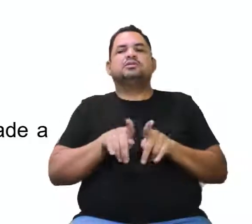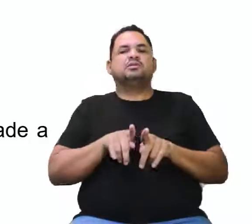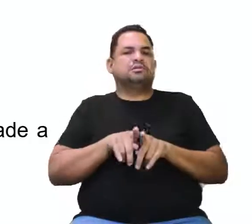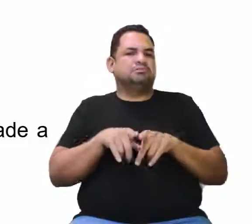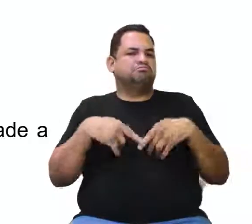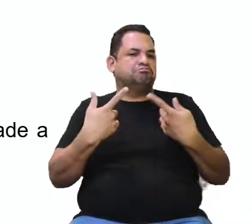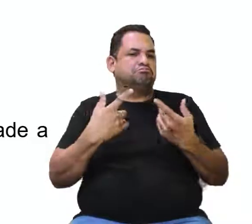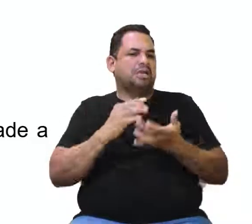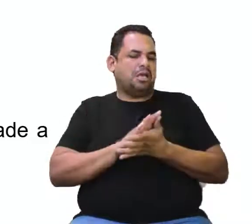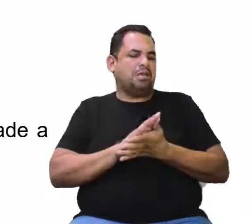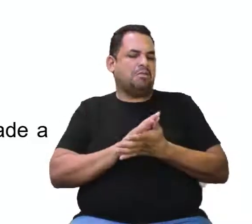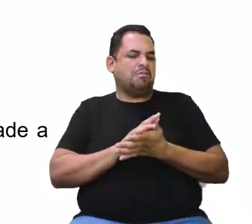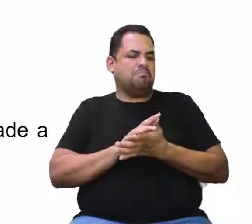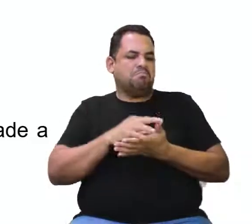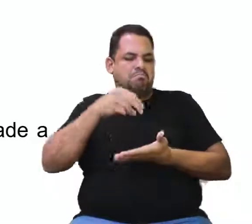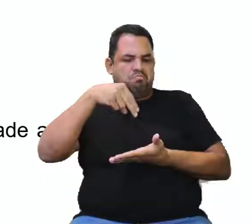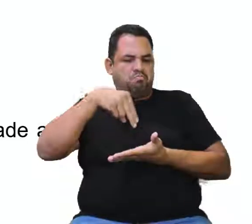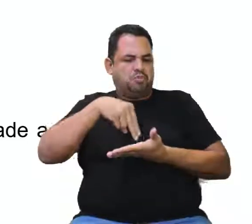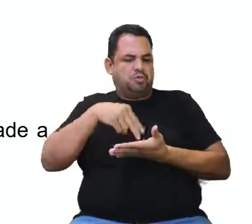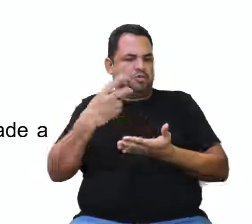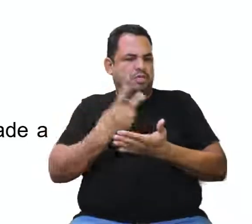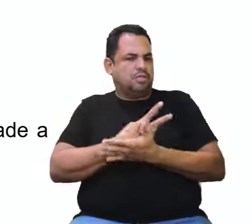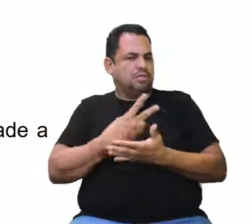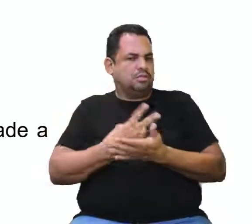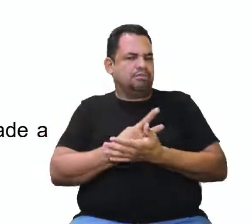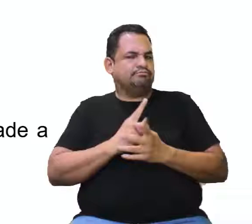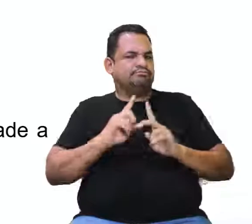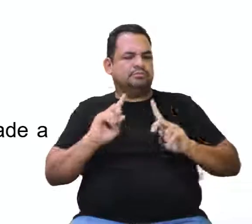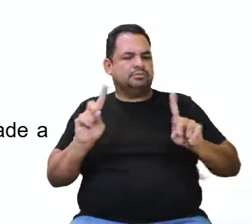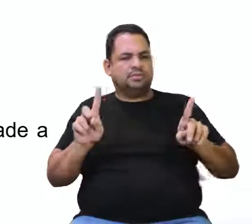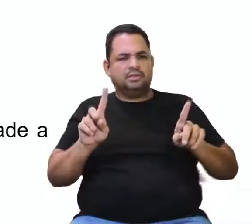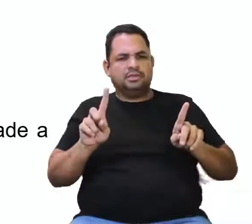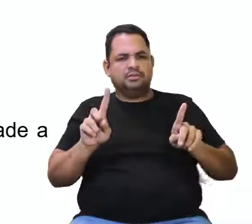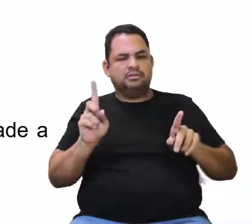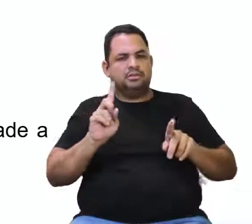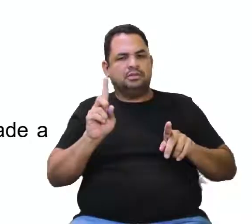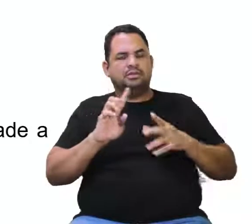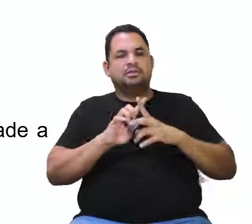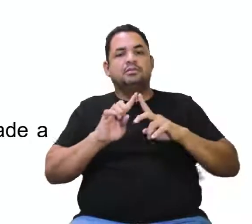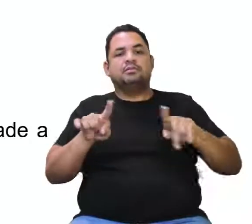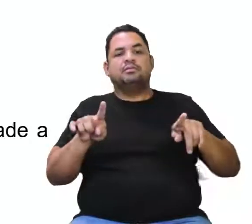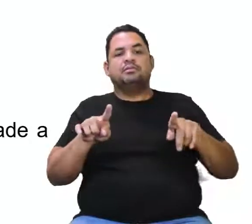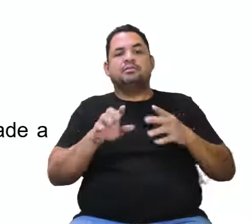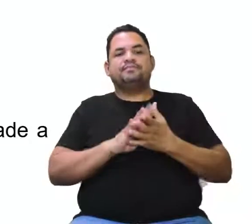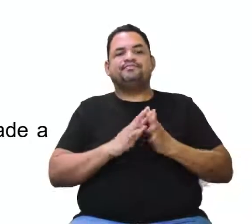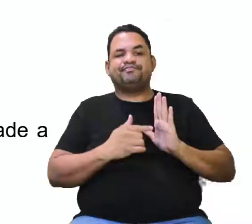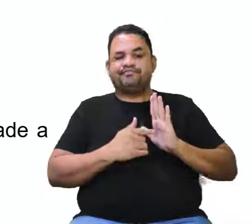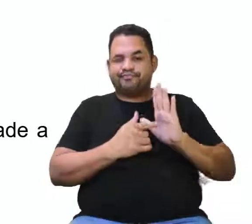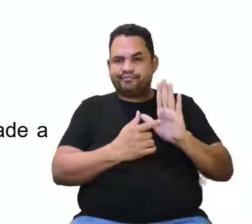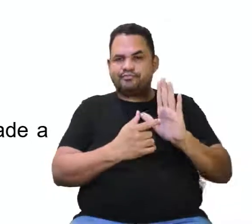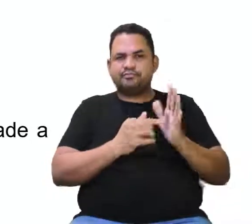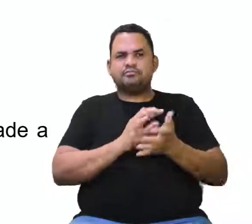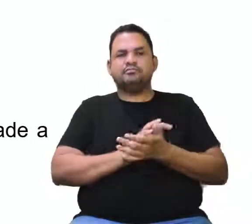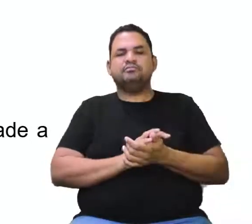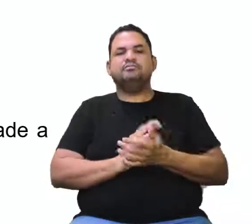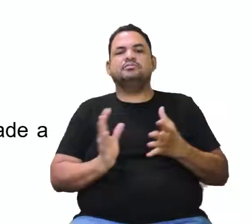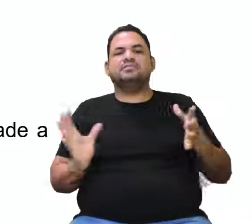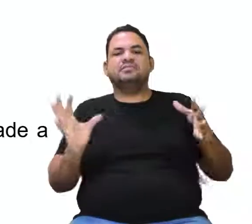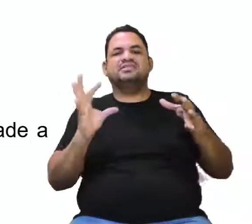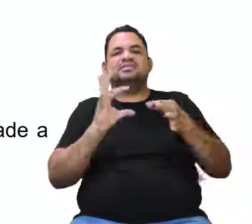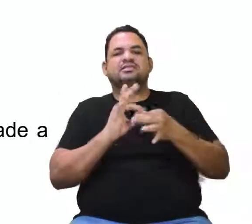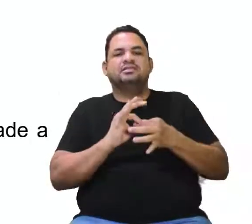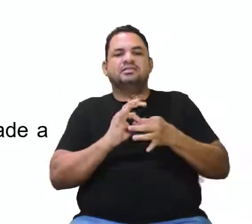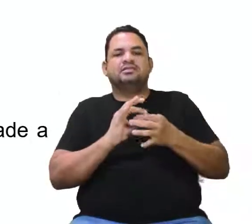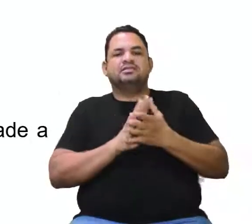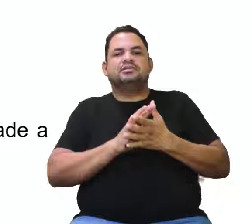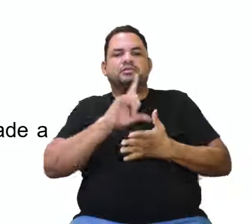ocasionada devido à má postura? Não necessariamente, mas eu trouxe ela por quê? Porque ela está associada